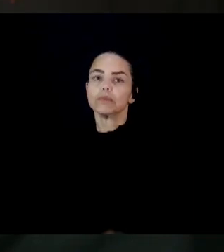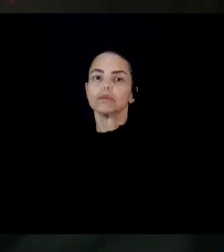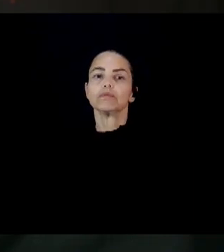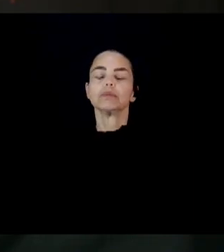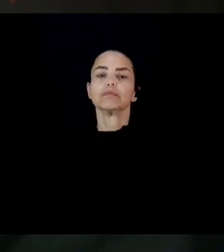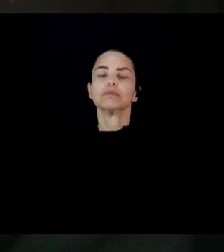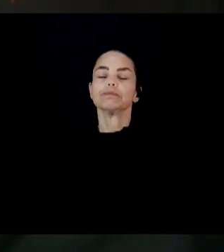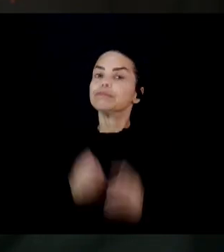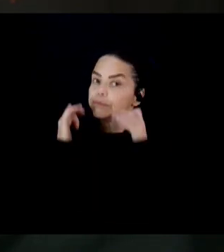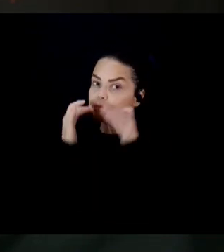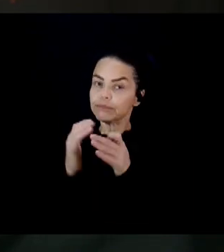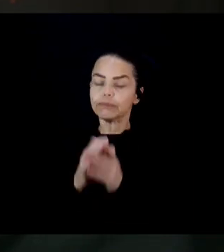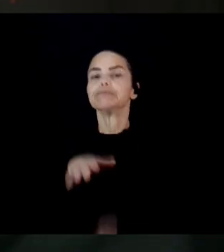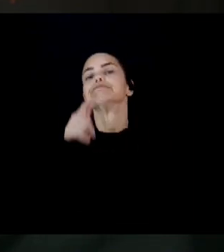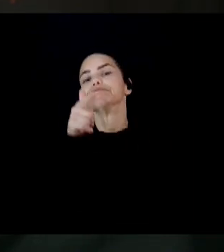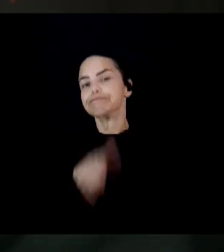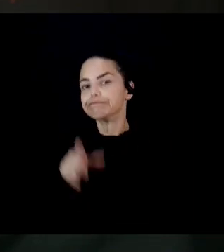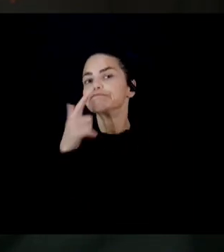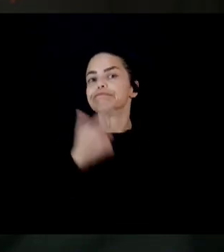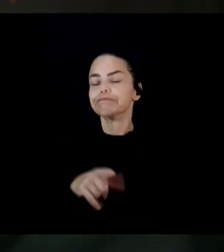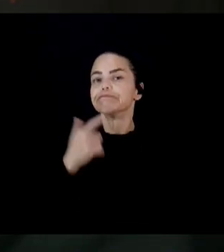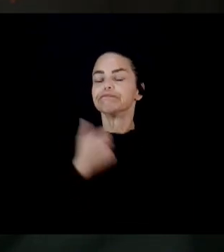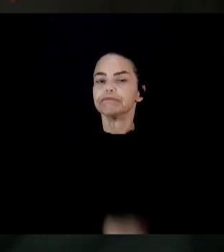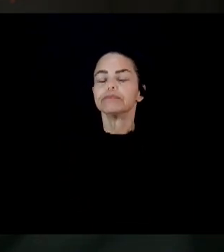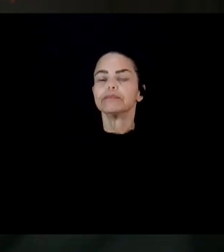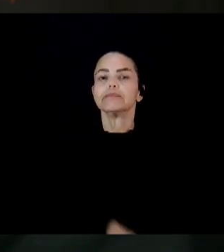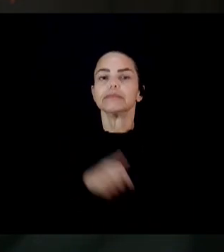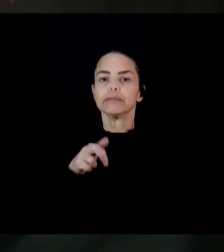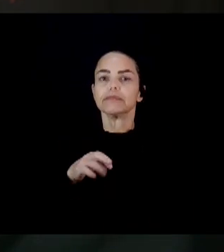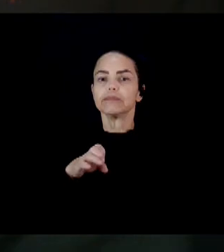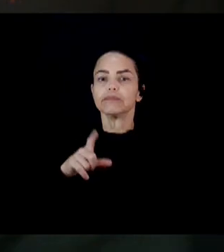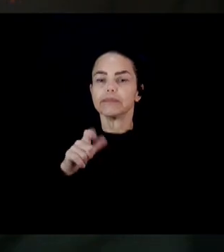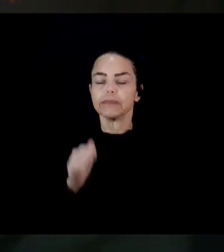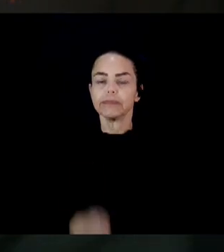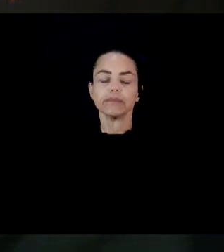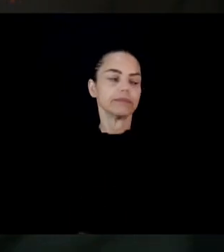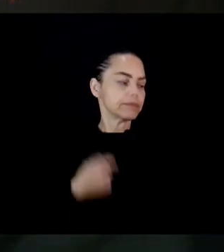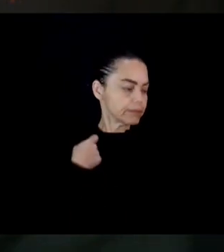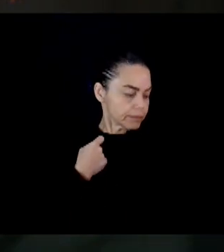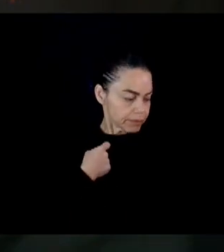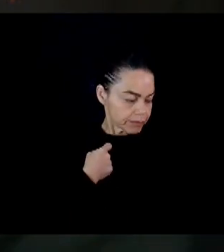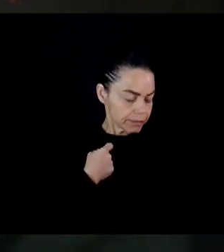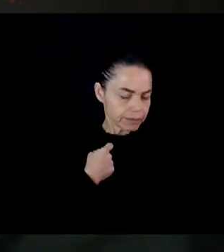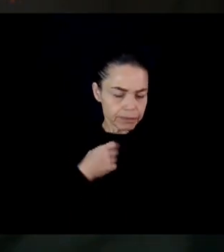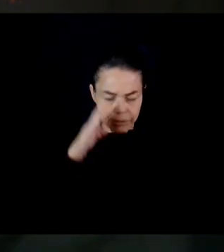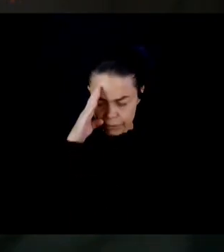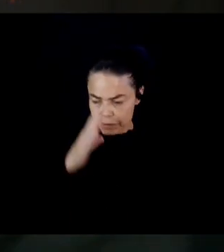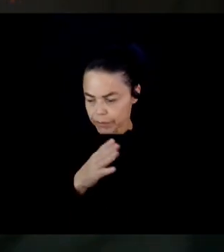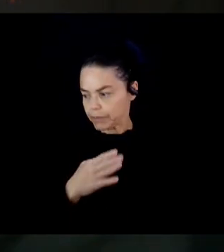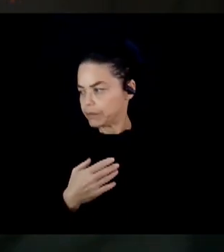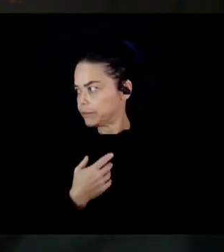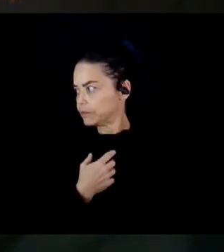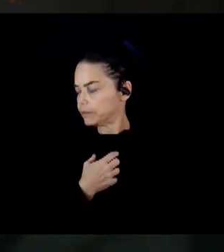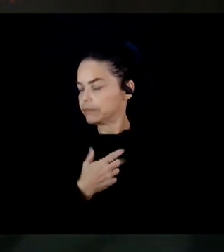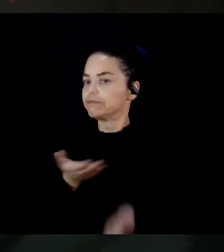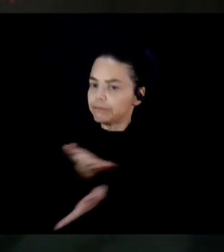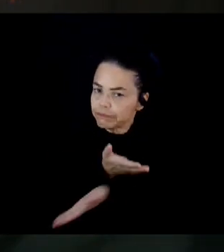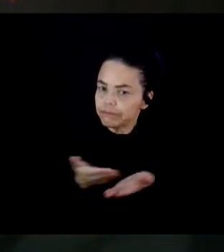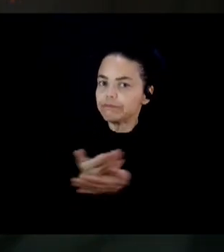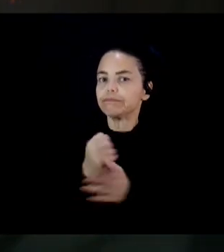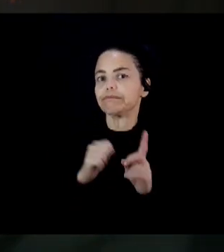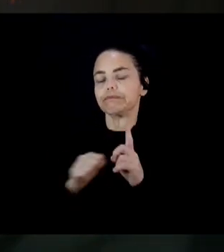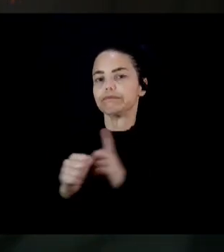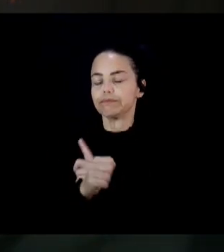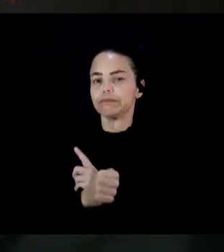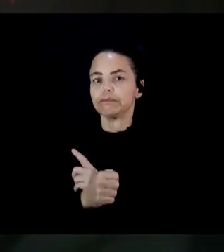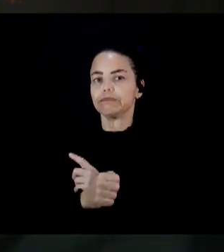é repetição. Então, Marcela, quando a gente fala dessa questão, principalmente da interação social,